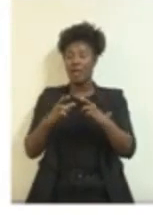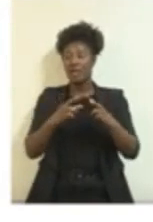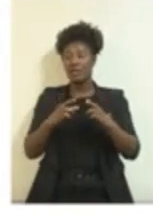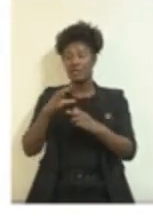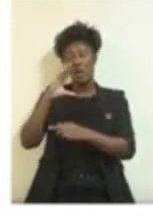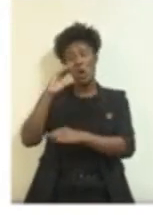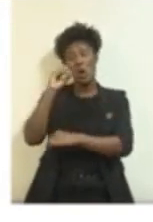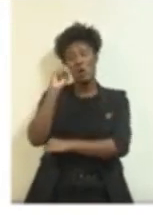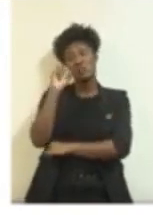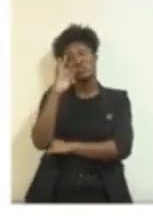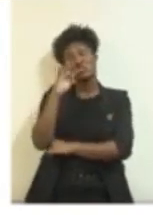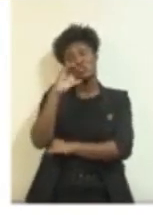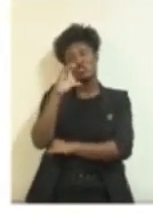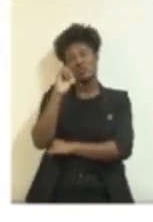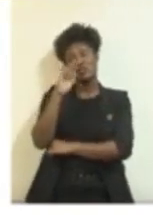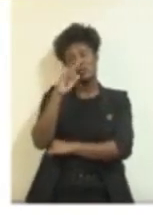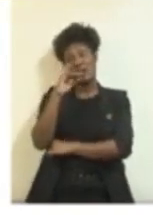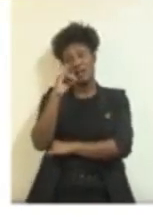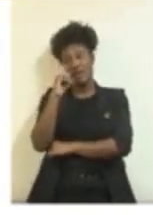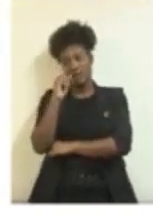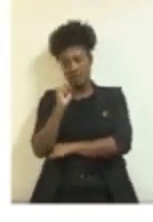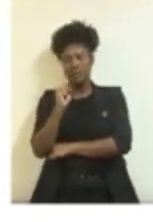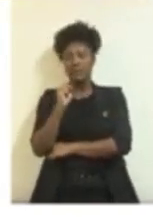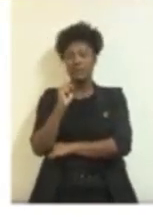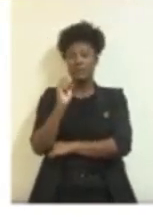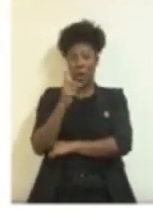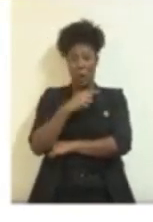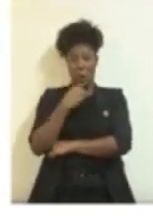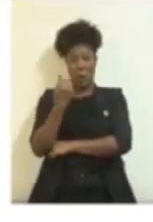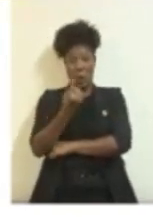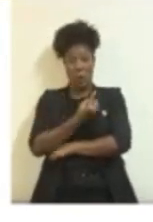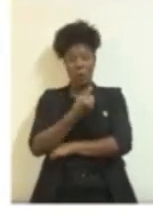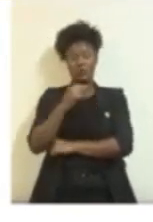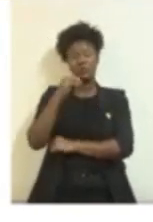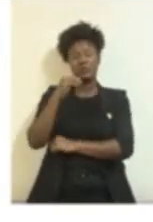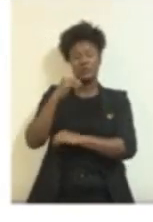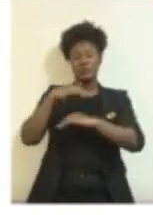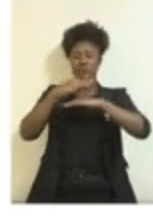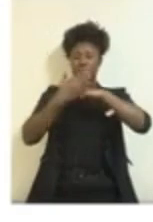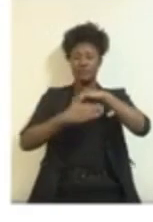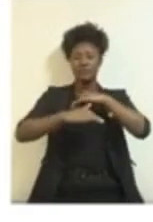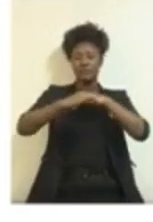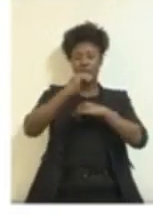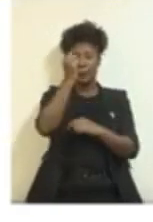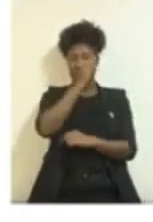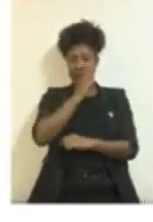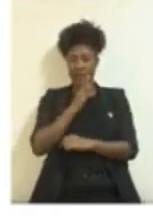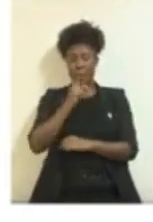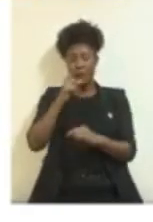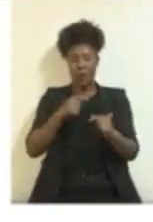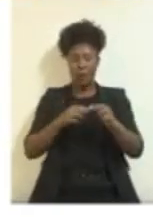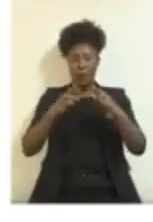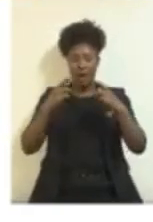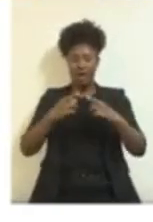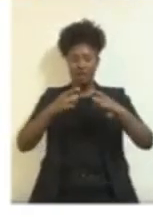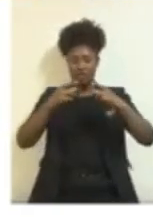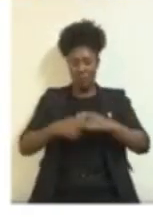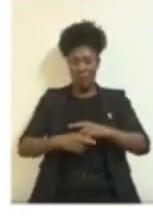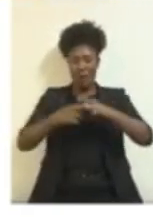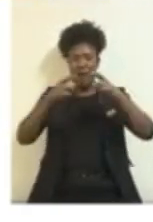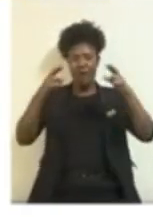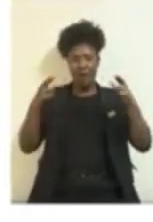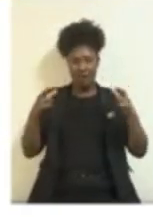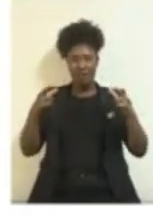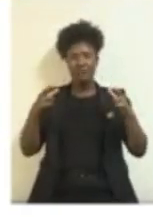Pampa, para nós, é um bioma brasileiro, mas na verdade é uma parte de uma ecorregião maior que a gente chama de pastizales del Rio de la